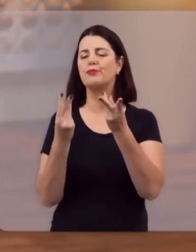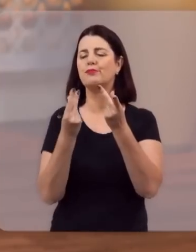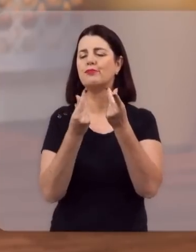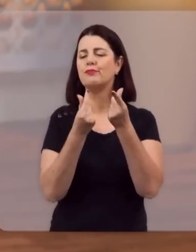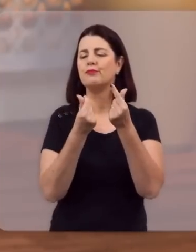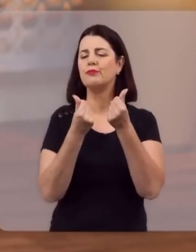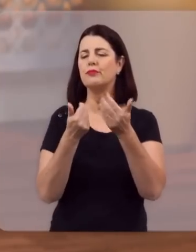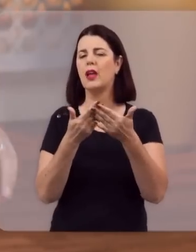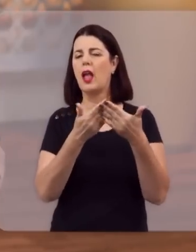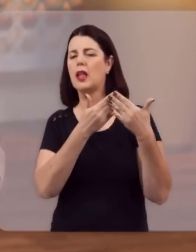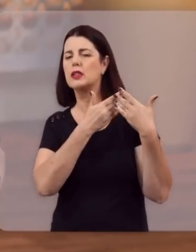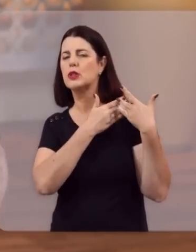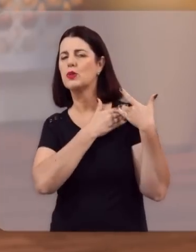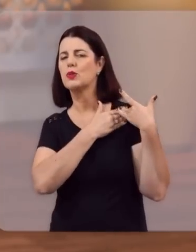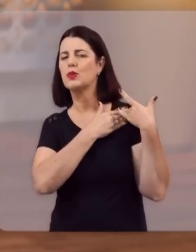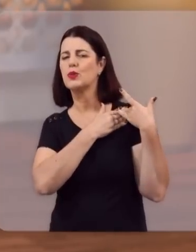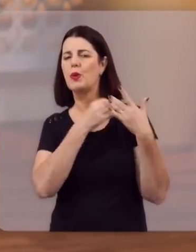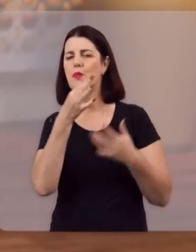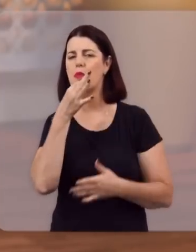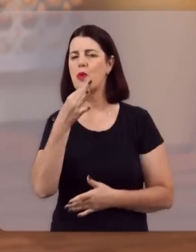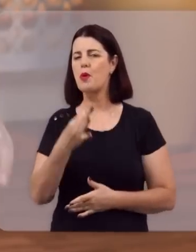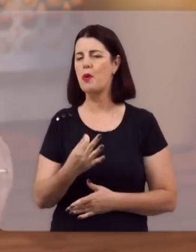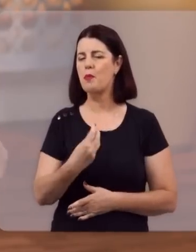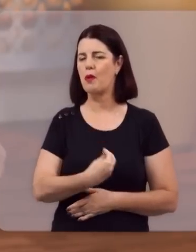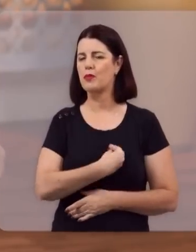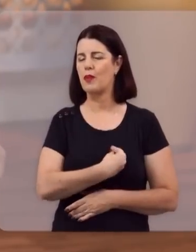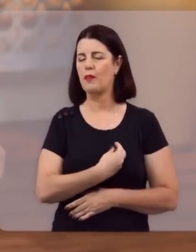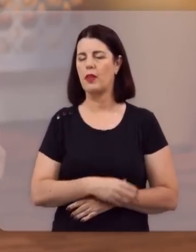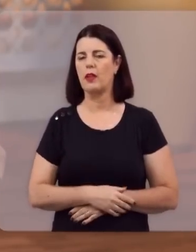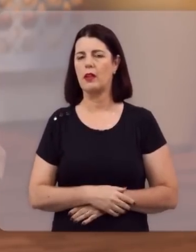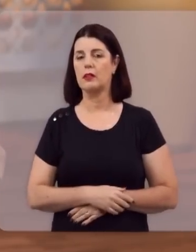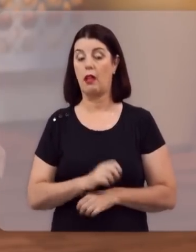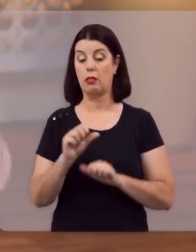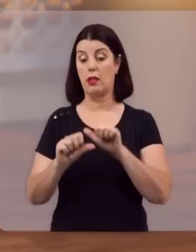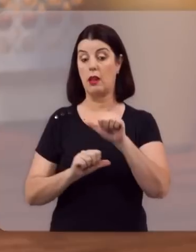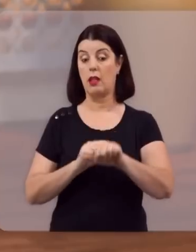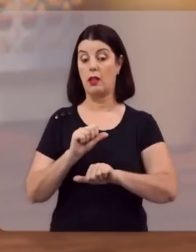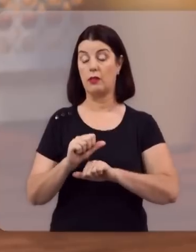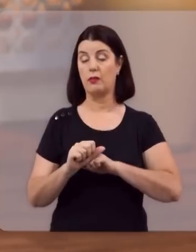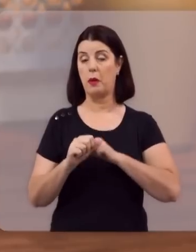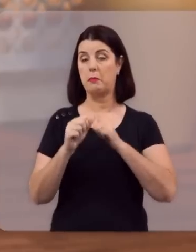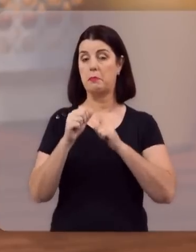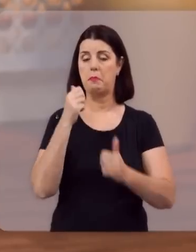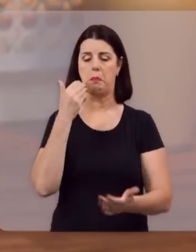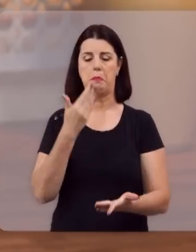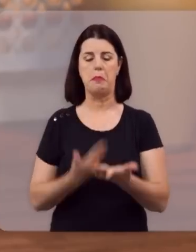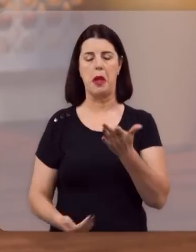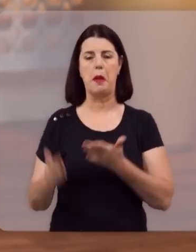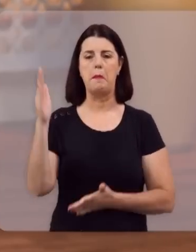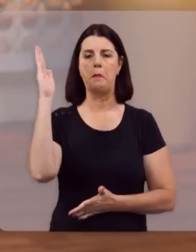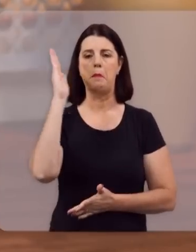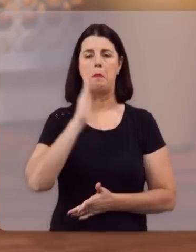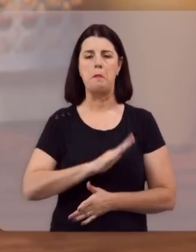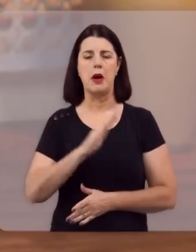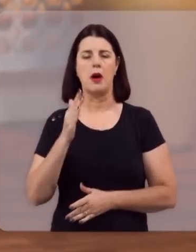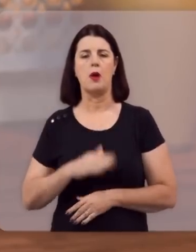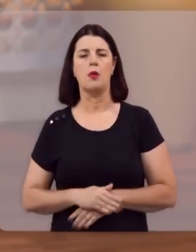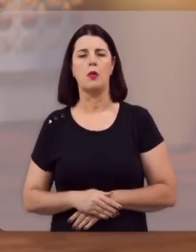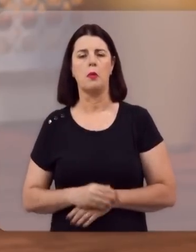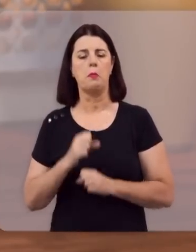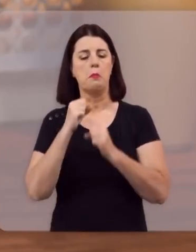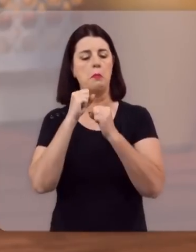essa tarefa primordial, esse propósito da sua existência e se torna um ser caído, mau,